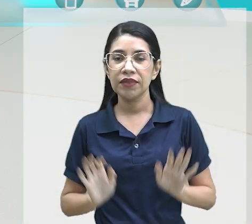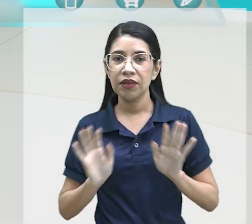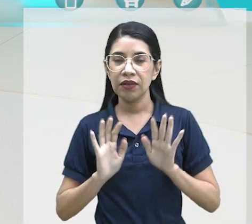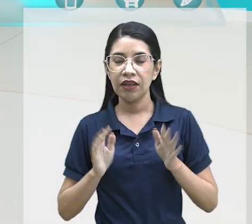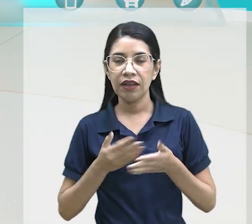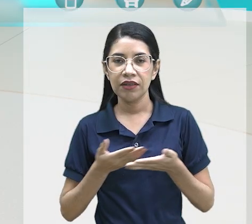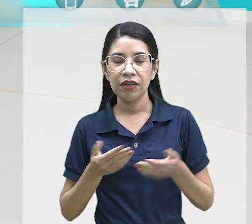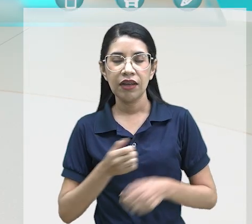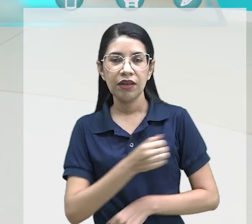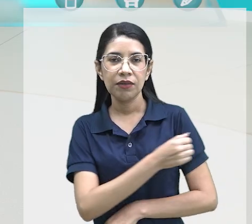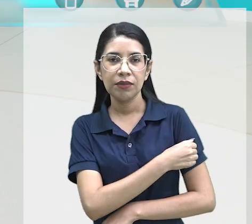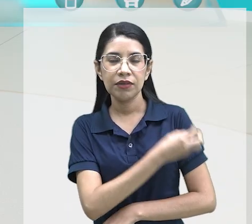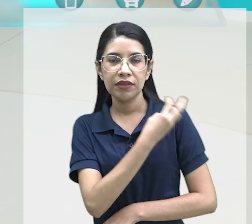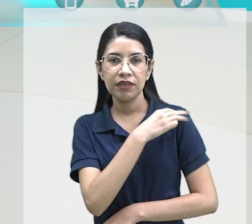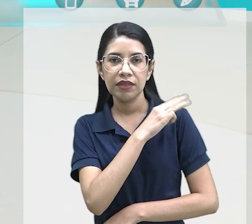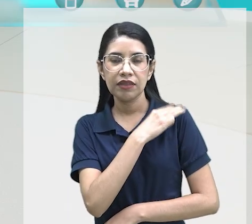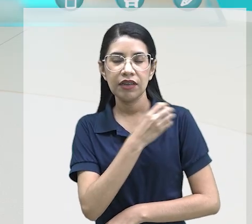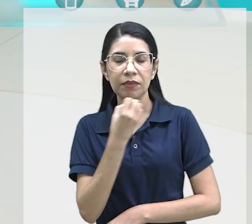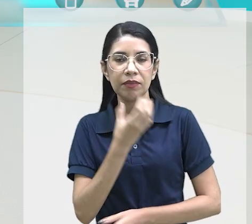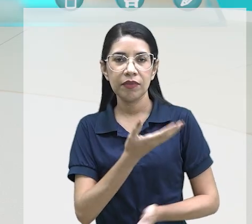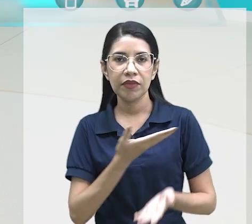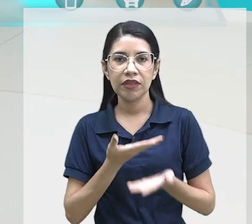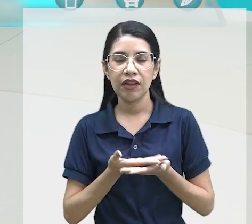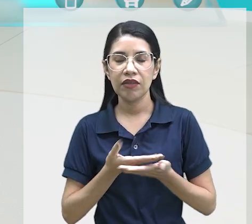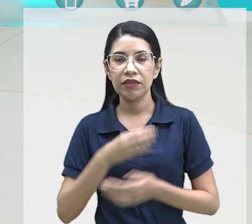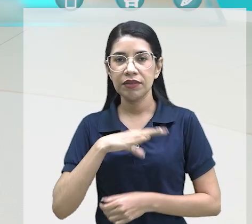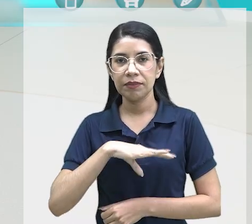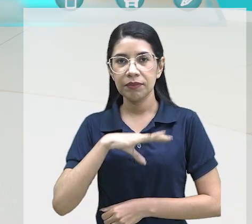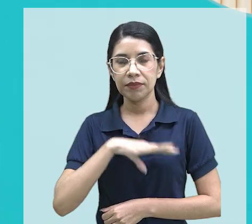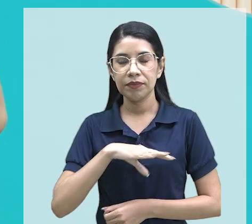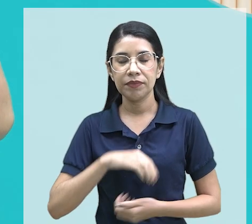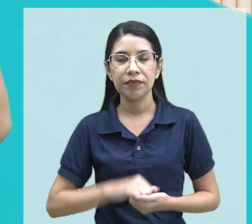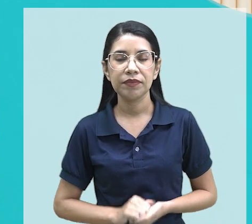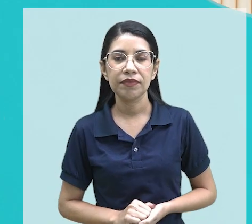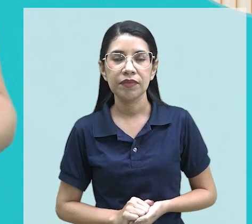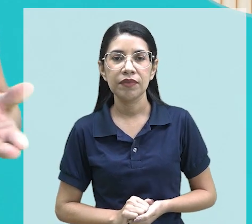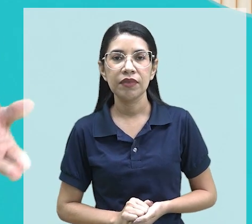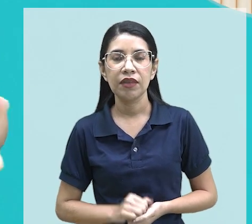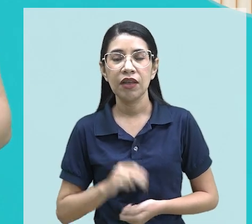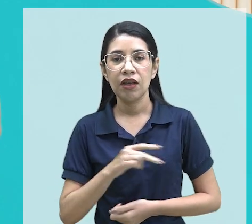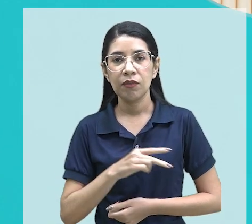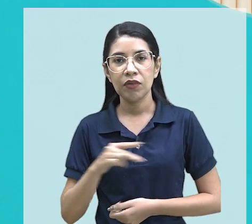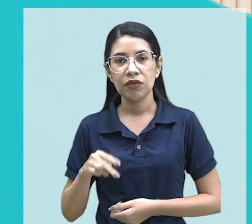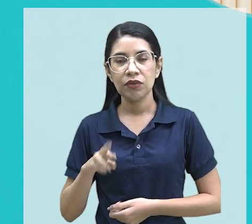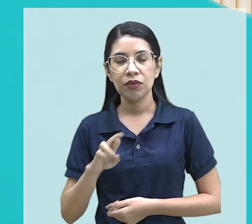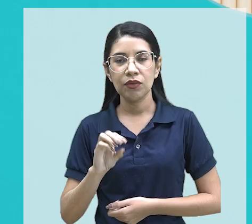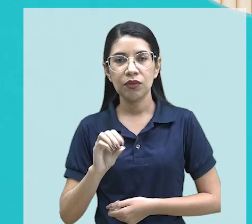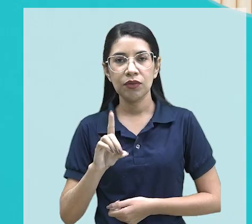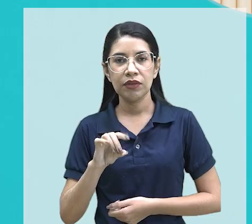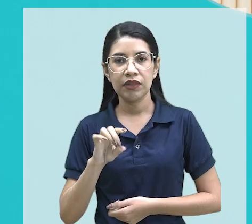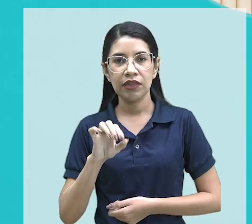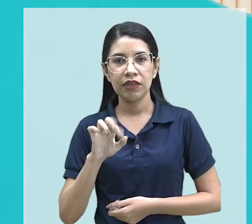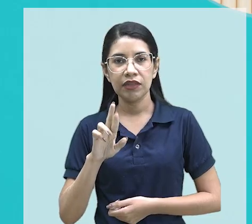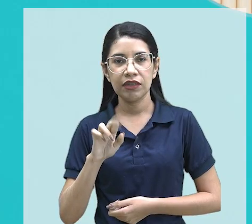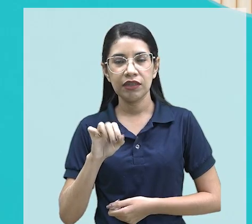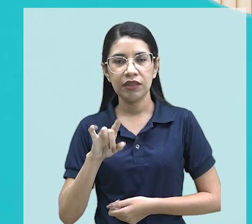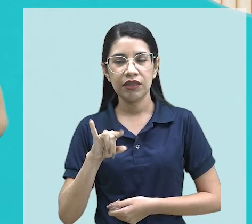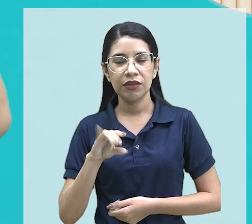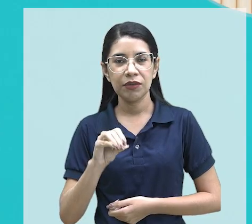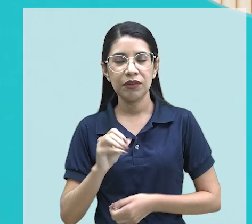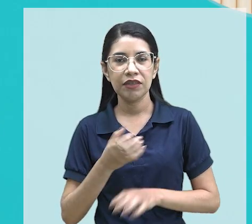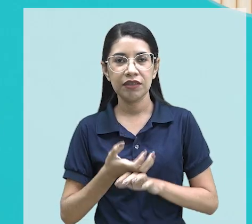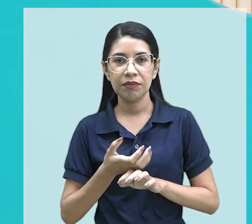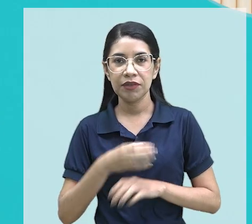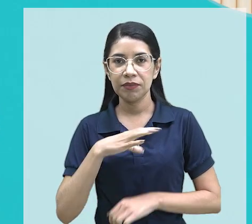Olá, alunos da terceira série, sejam bem-vindos a mais um encontro de língua portuguesa. Eu sou o professor Rodrigo Ribeiro, ministrante deste